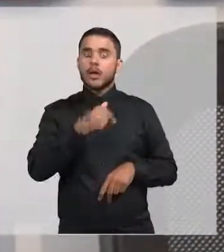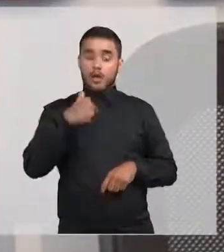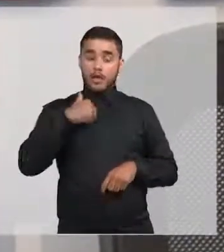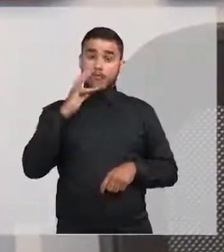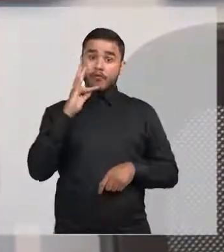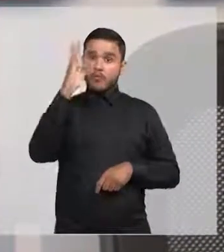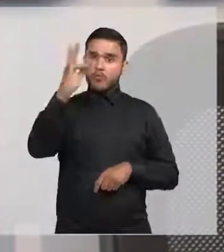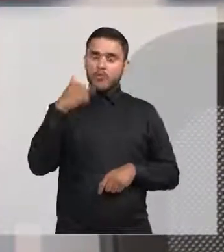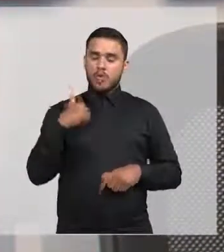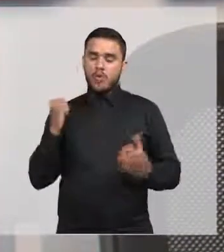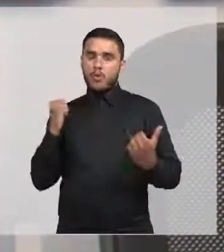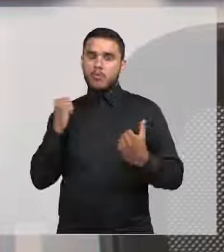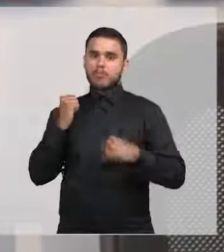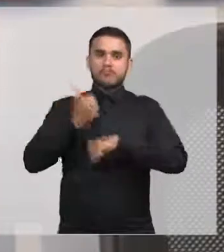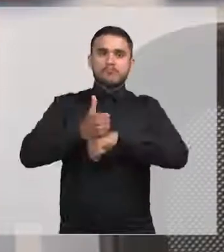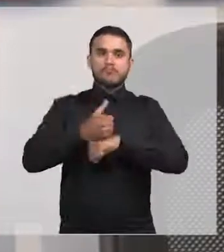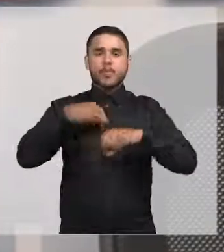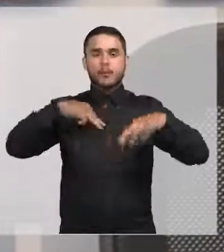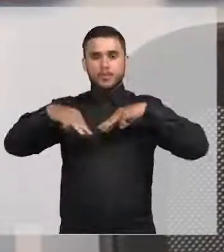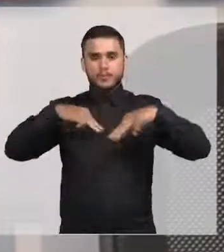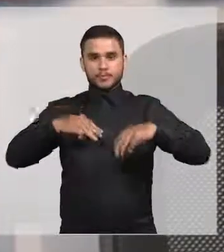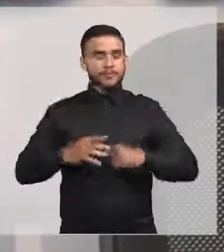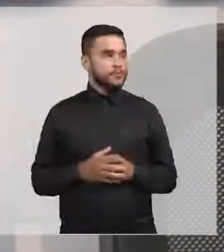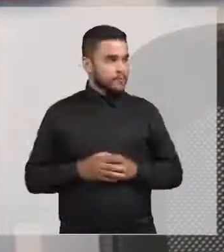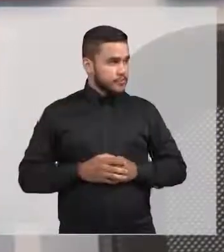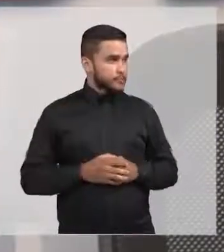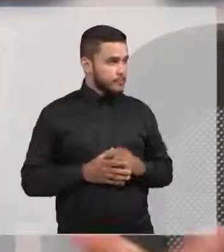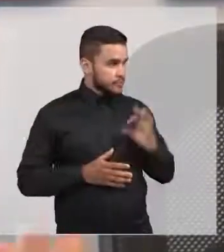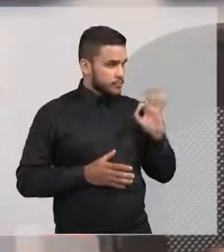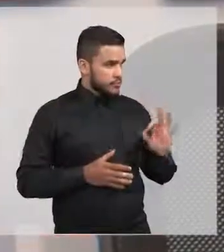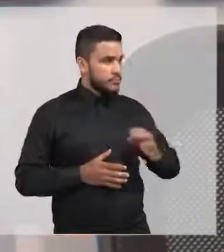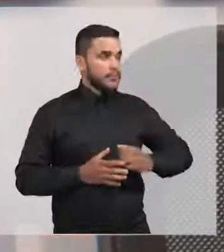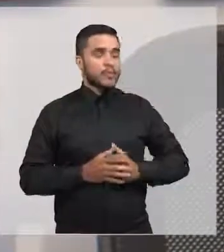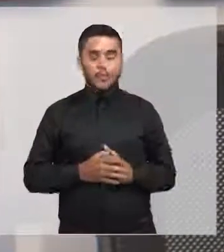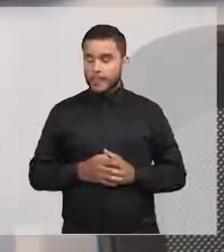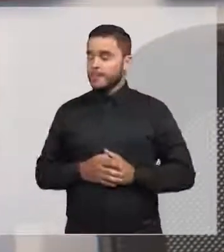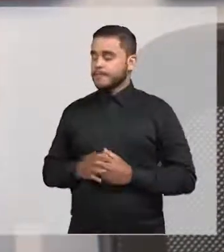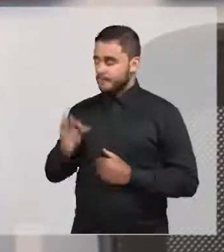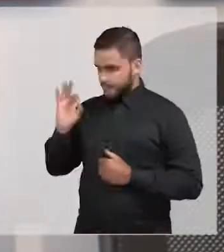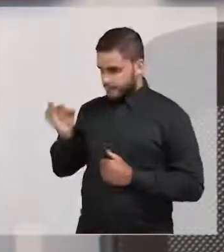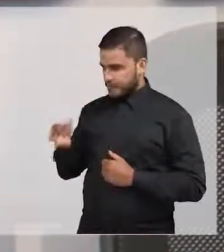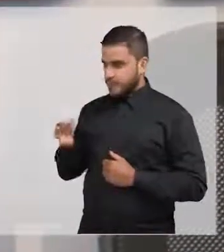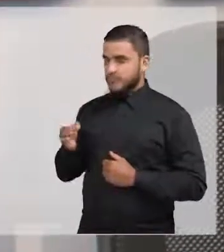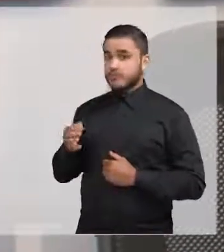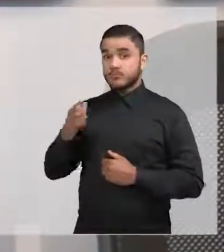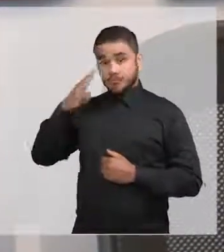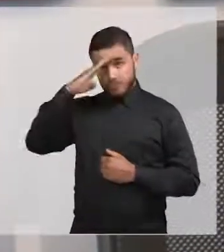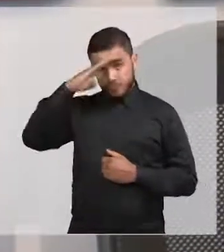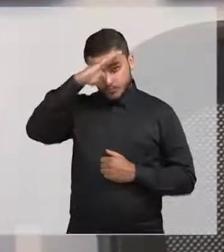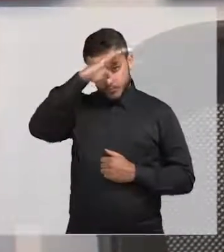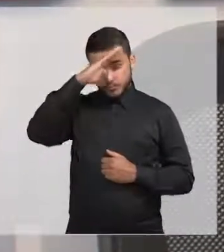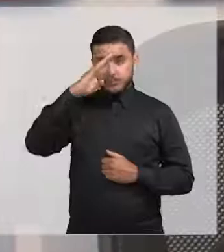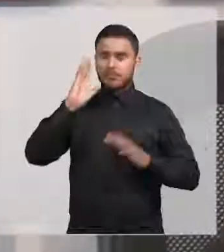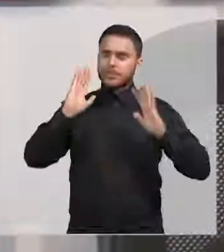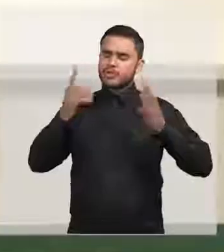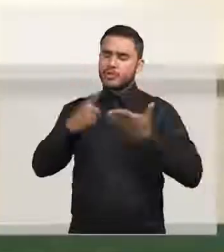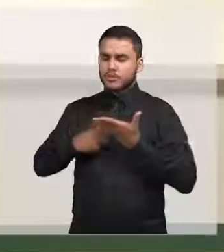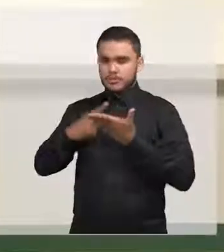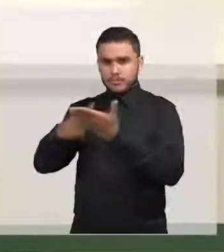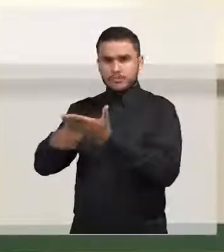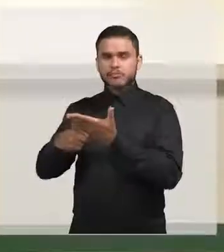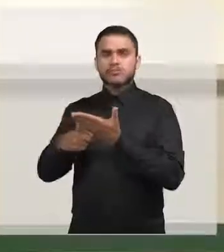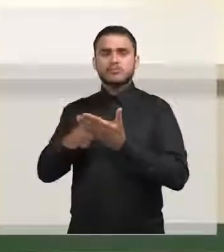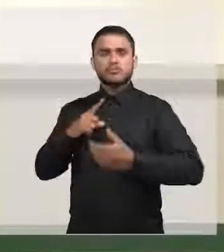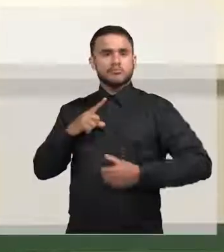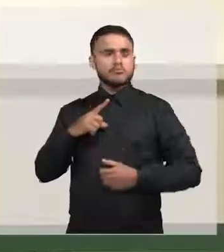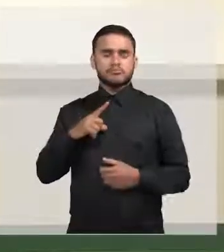Jair Messias Bolsonaro e o Sérgio Moro leu, em 1h40, o Sérgio aceitou. Luísa, olha, não, só lhe dizendo.